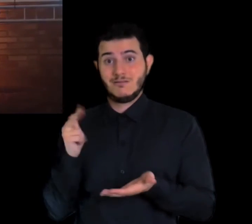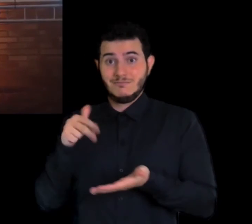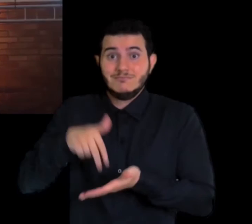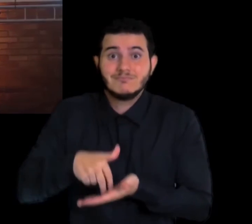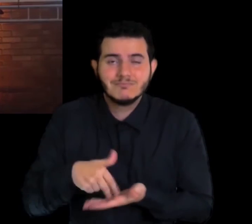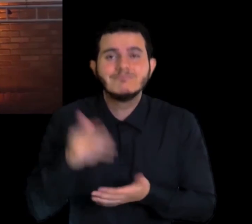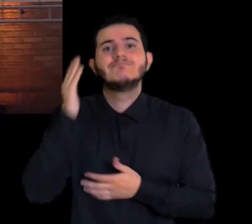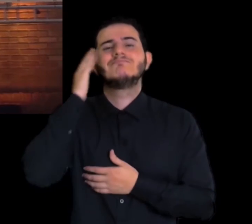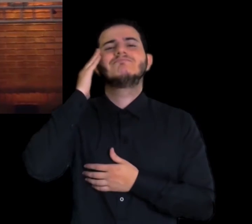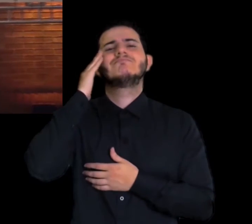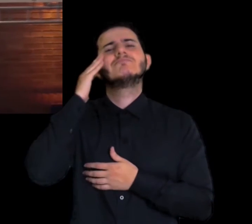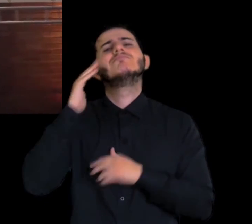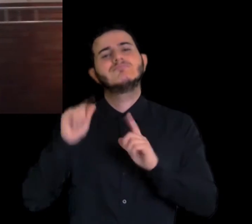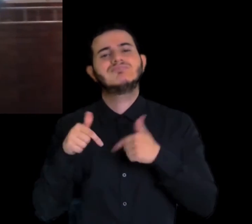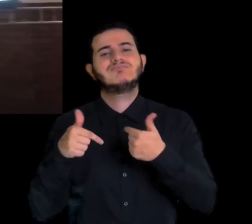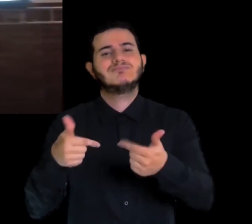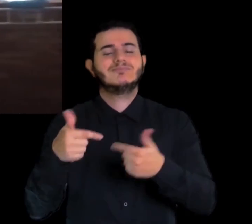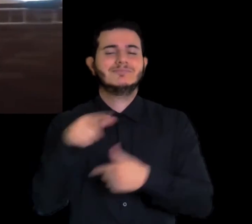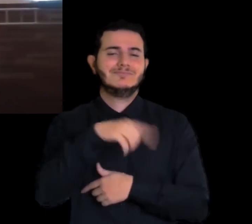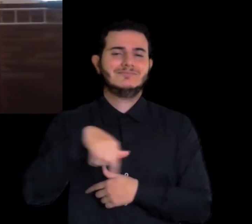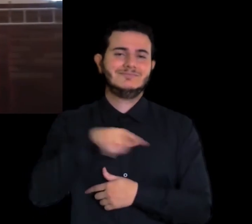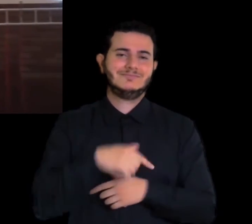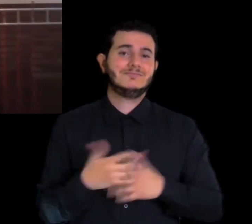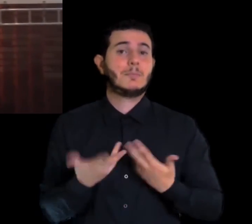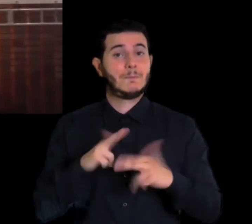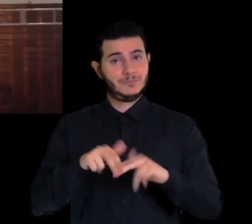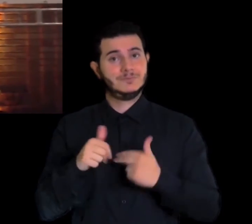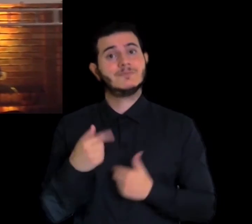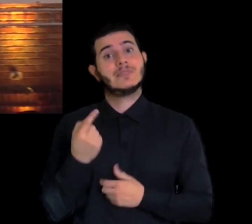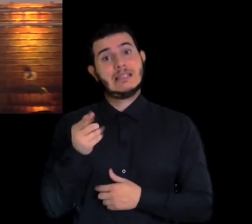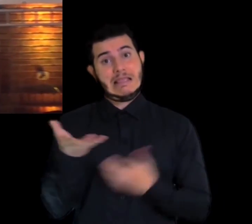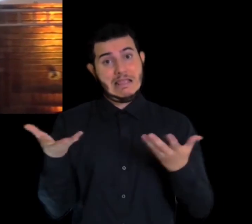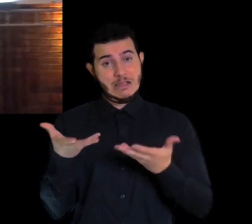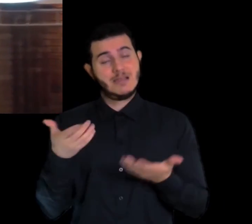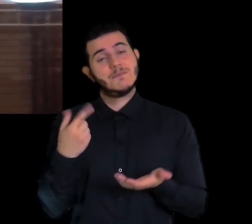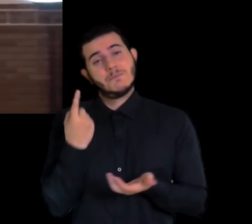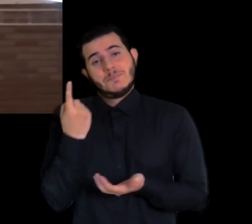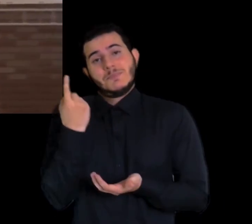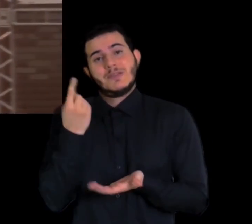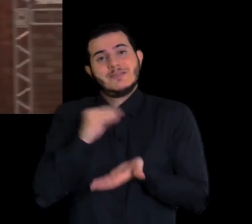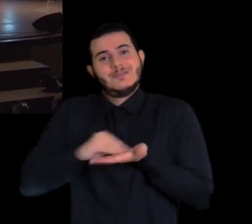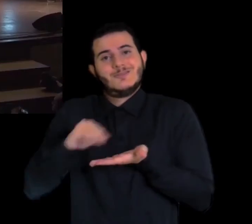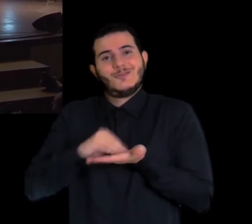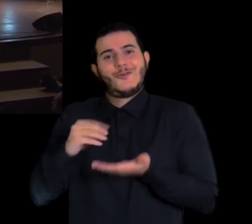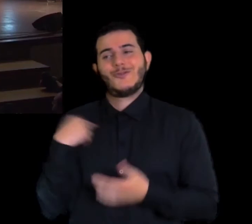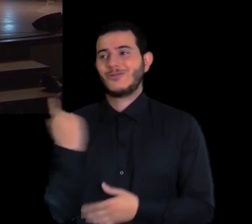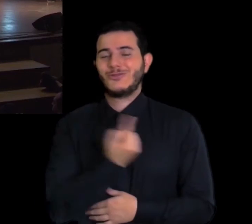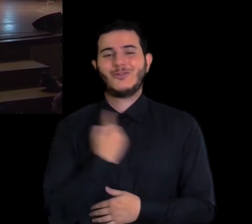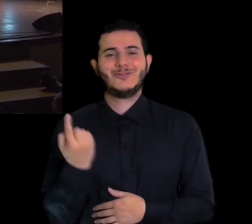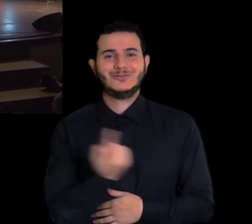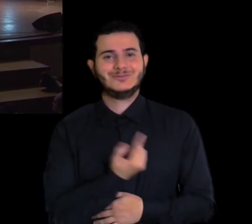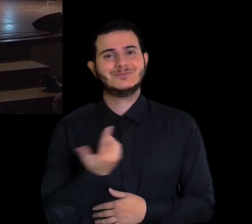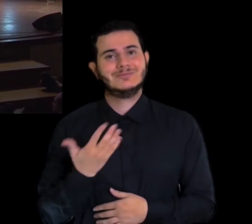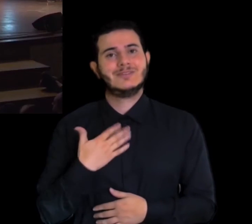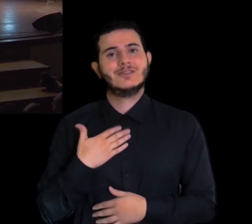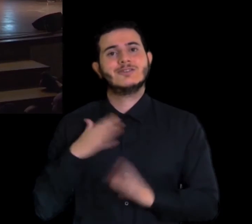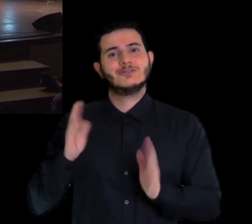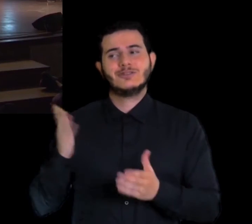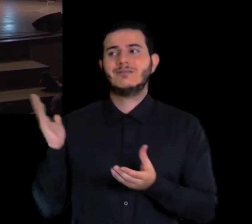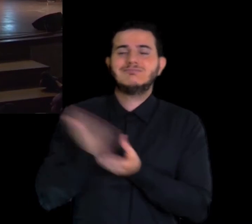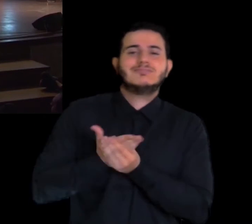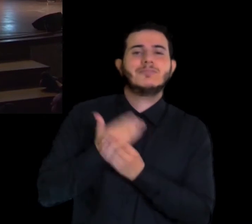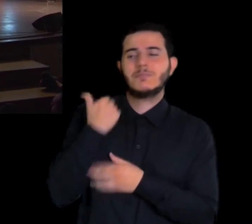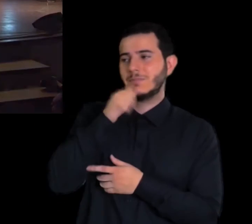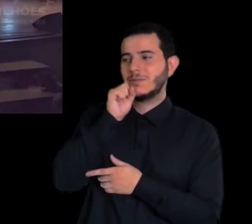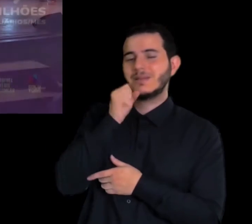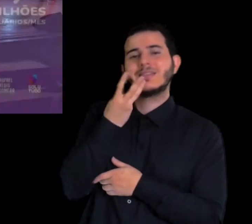gente consegue enxergar e fazer a coisa acontecer. E essa aqui é o primeiro escritório nosso, né? Eu estou sendo processado pela minha